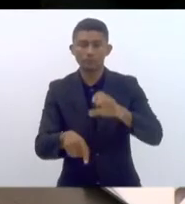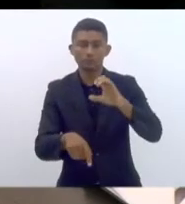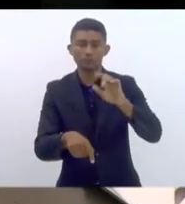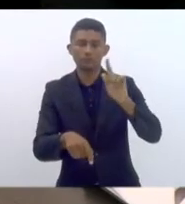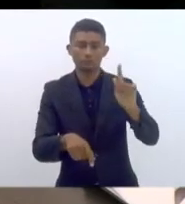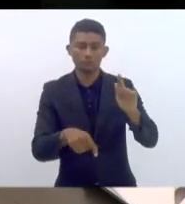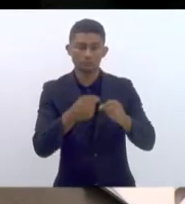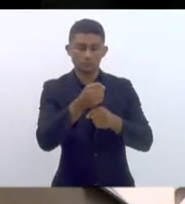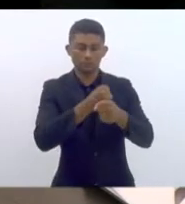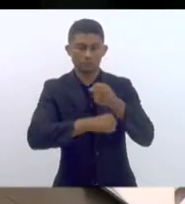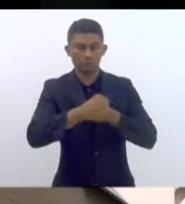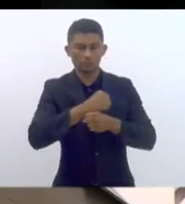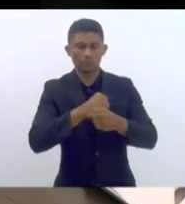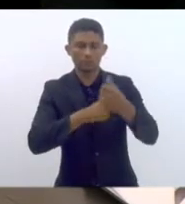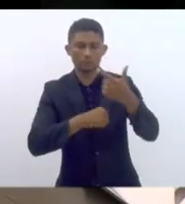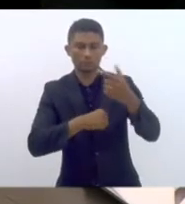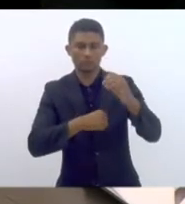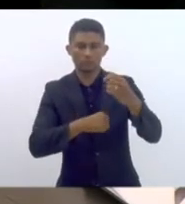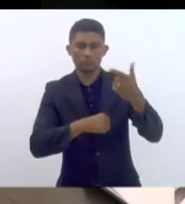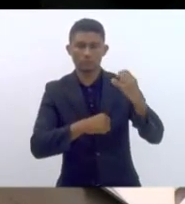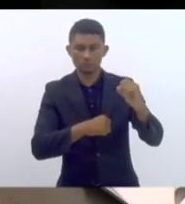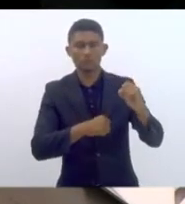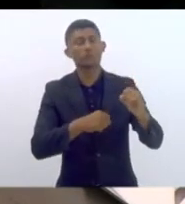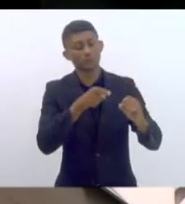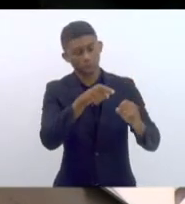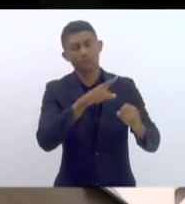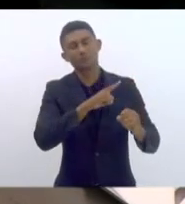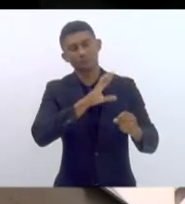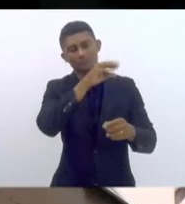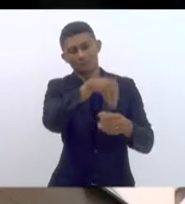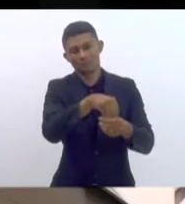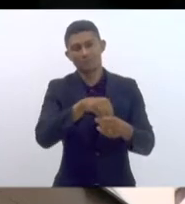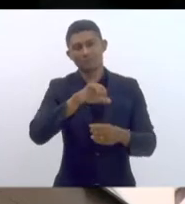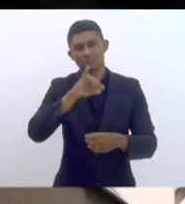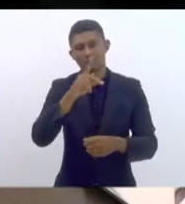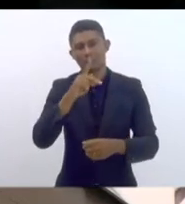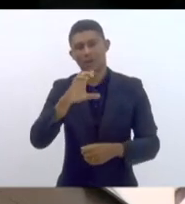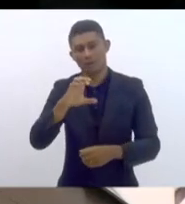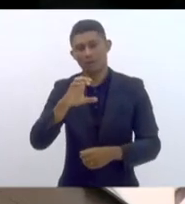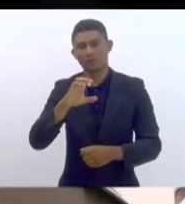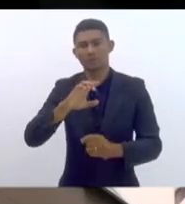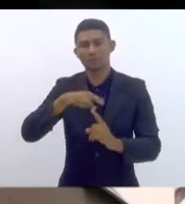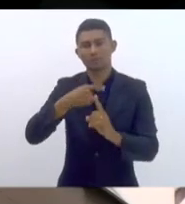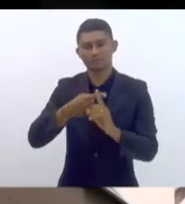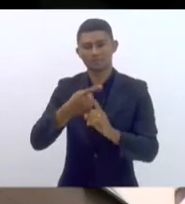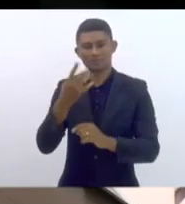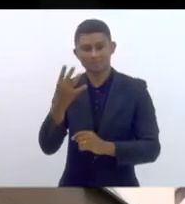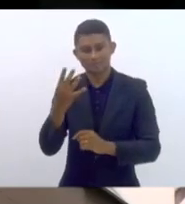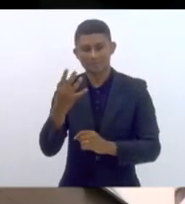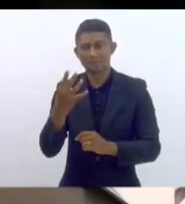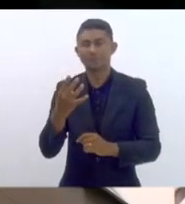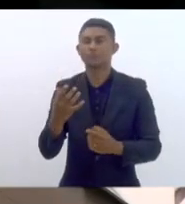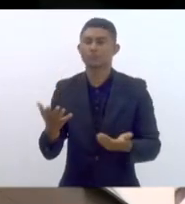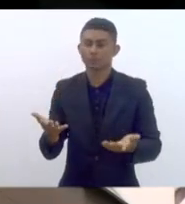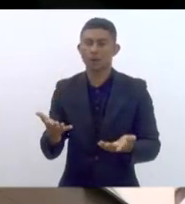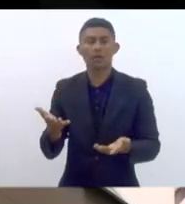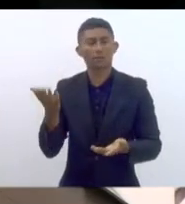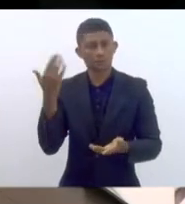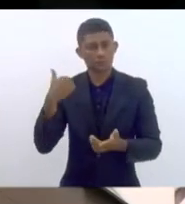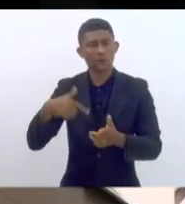173-2020 está com IPCA mais 4 teto Selic, que, na verdade, é só uma partezinha da 9496, que ficou suspensa e